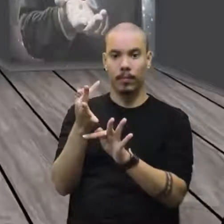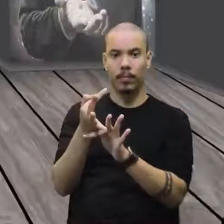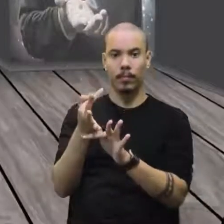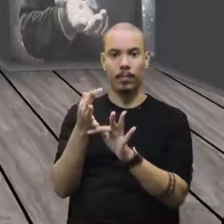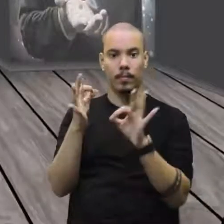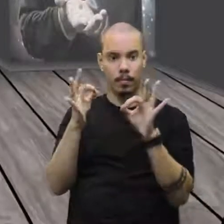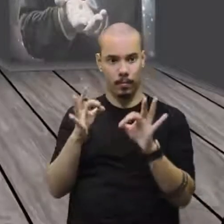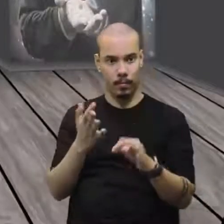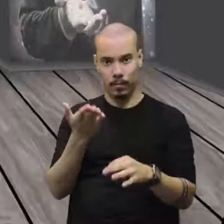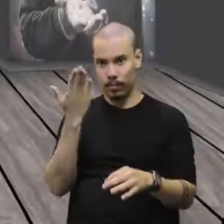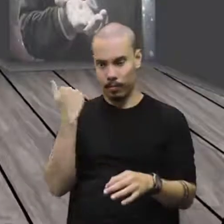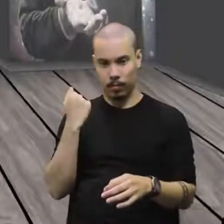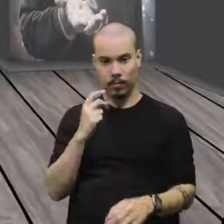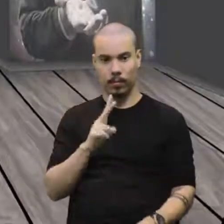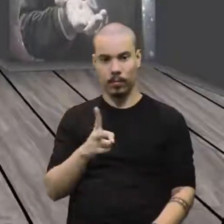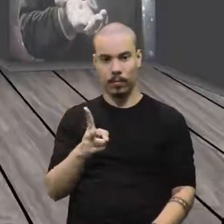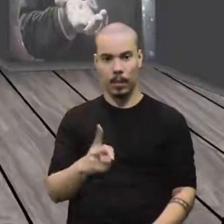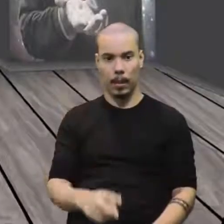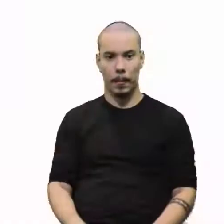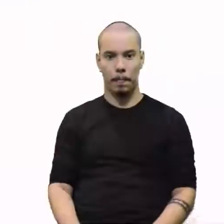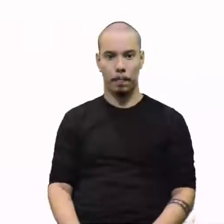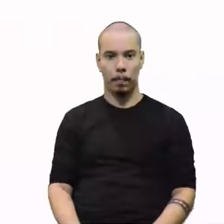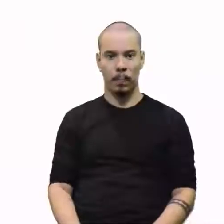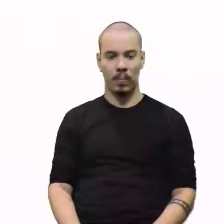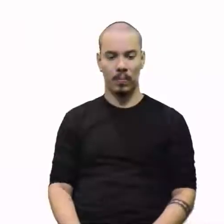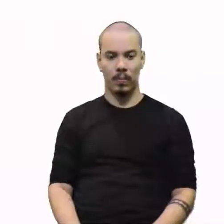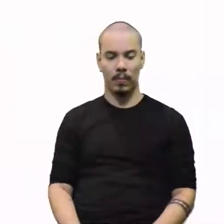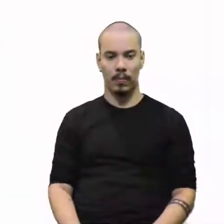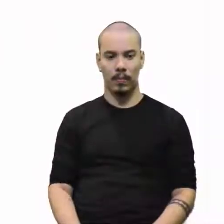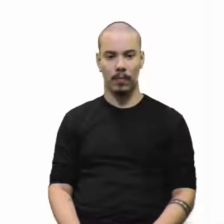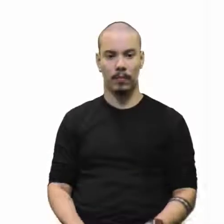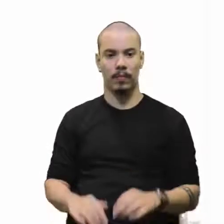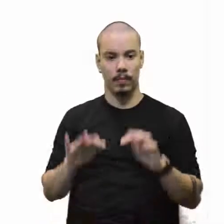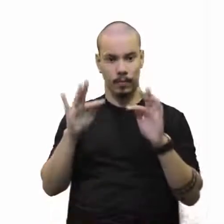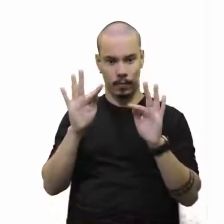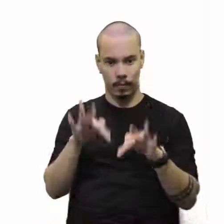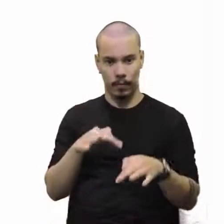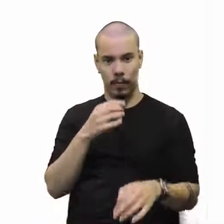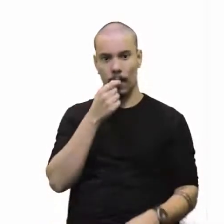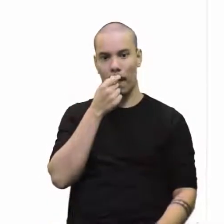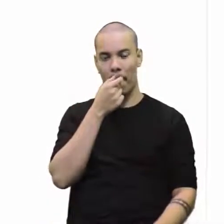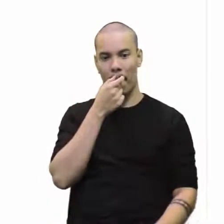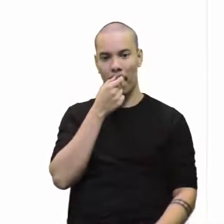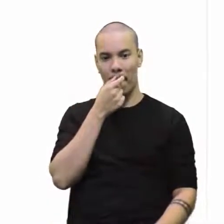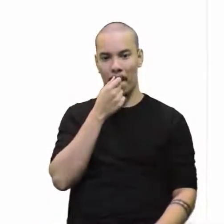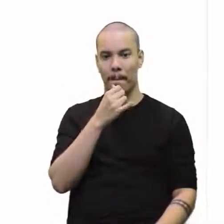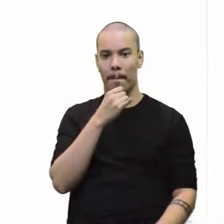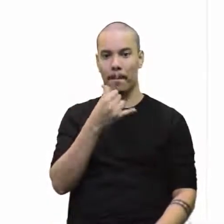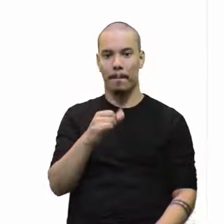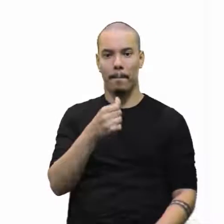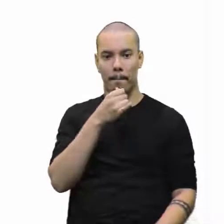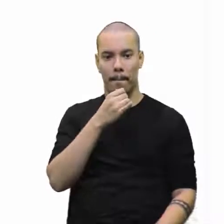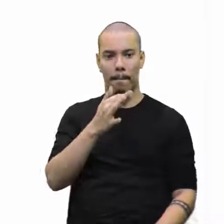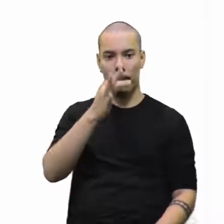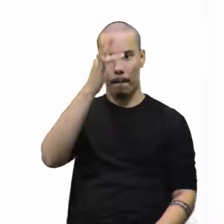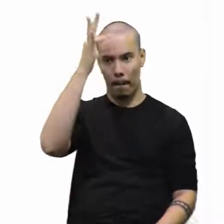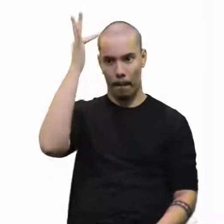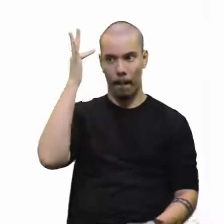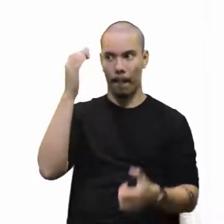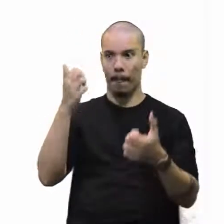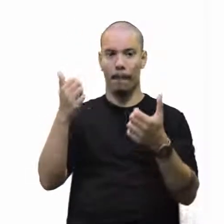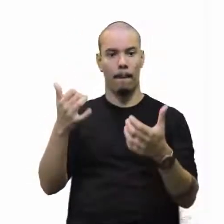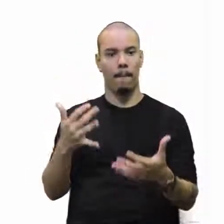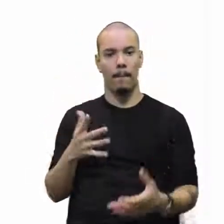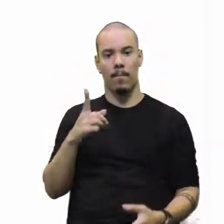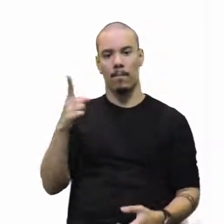certo? Justamente. Então, vamos lá, continuando. Para finalizar aí, nós temos aí a corrente de Foucault, né? Quando um fluxo